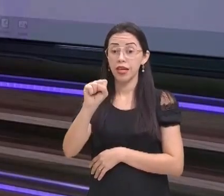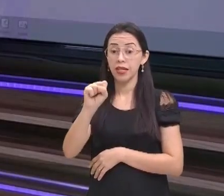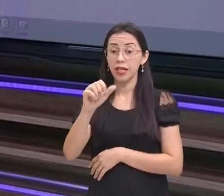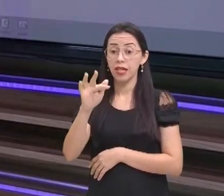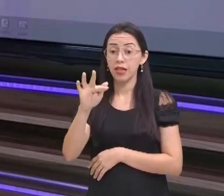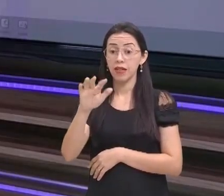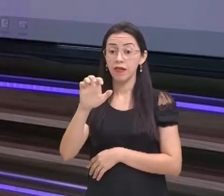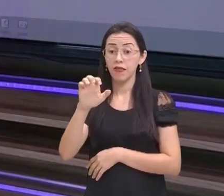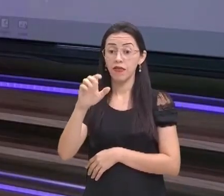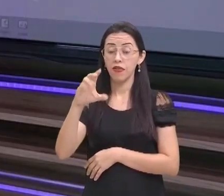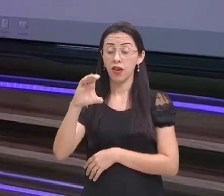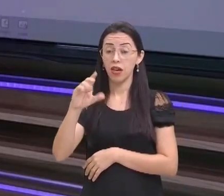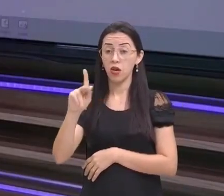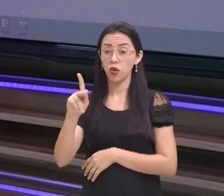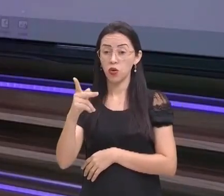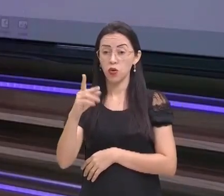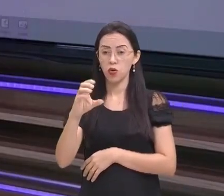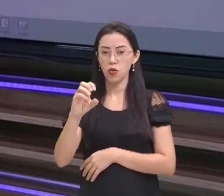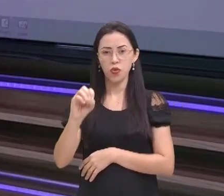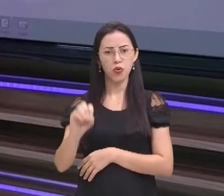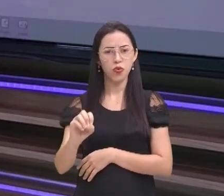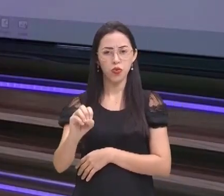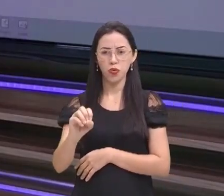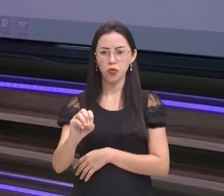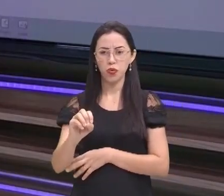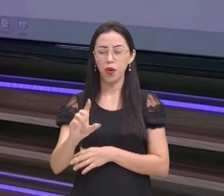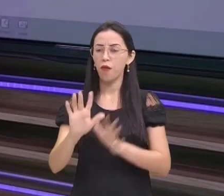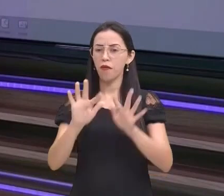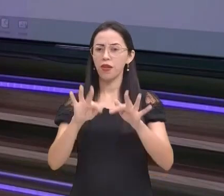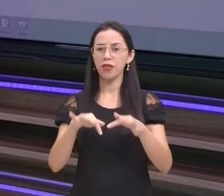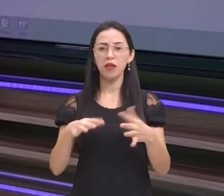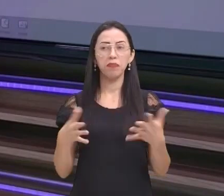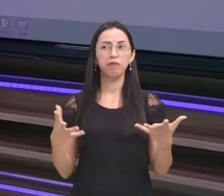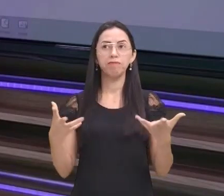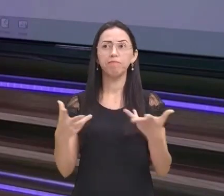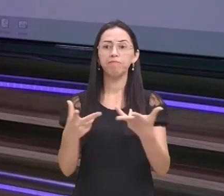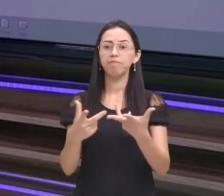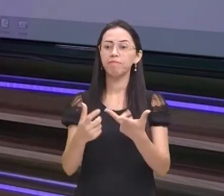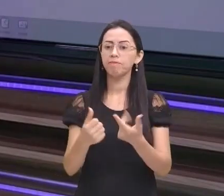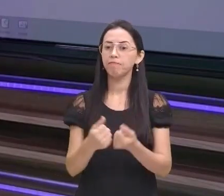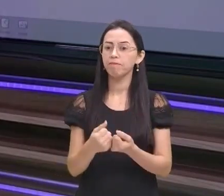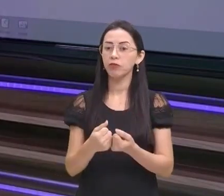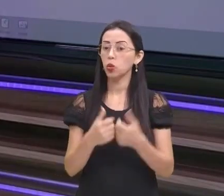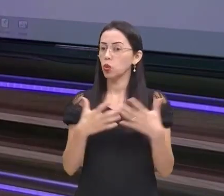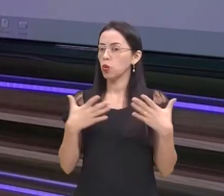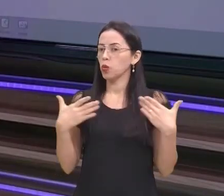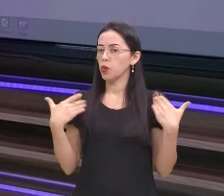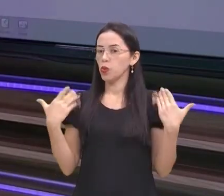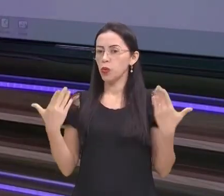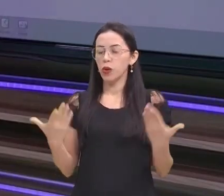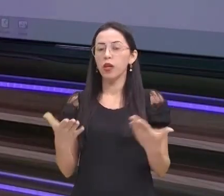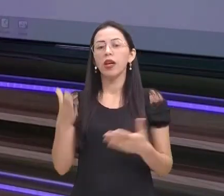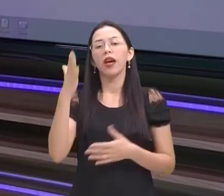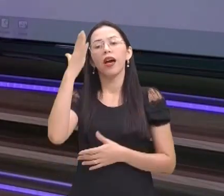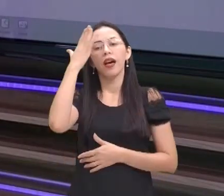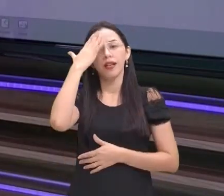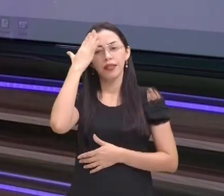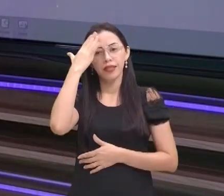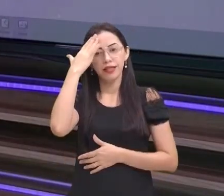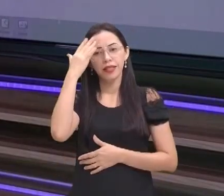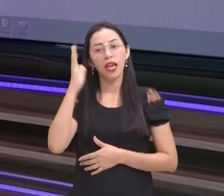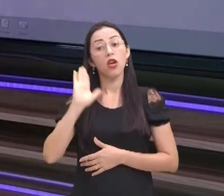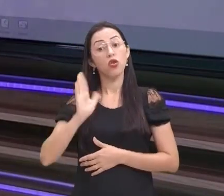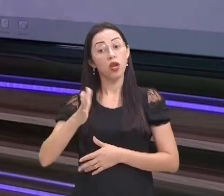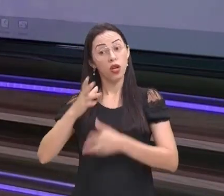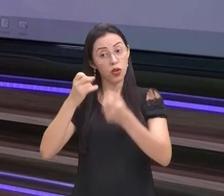algo muito surpreendente, que eu já expliquei para vocês. E eu sei que vocês são muito inteligentes